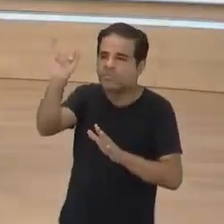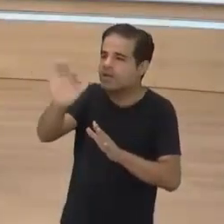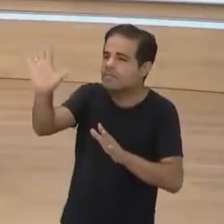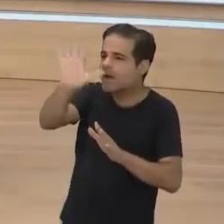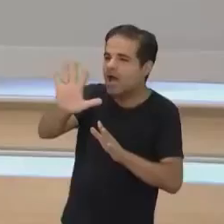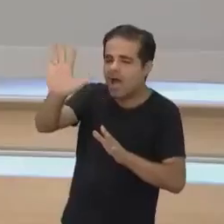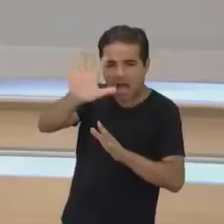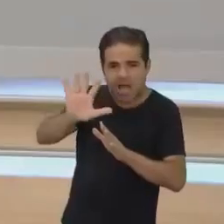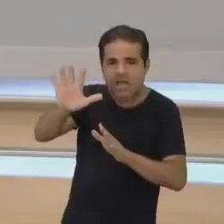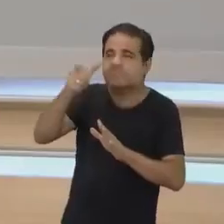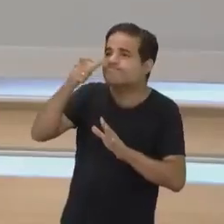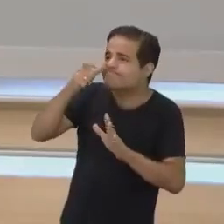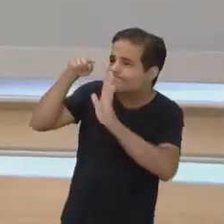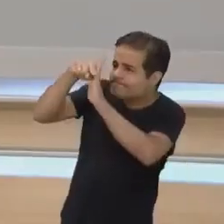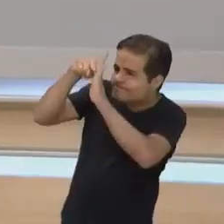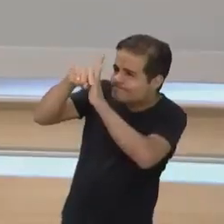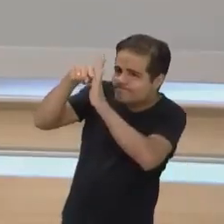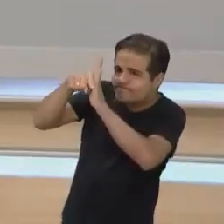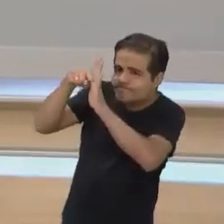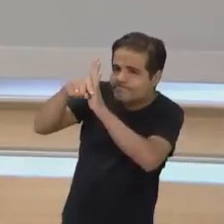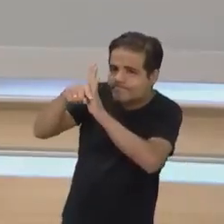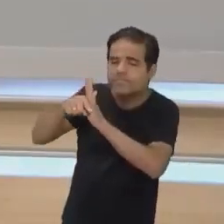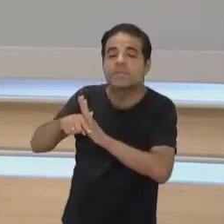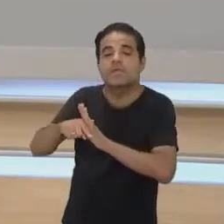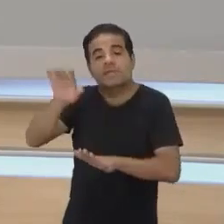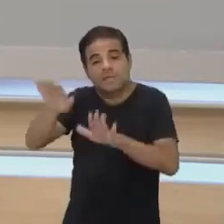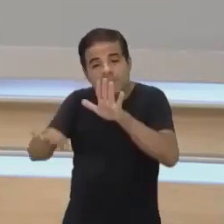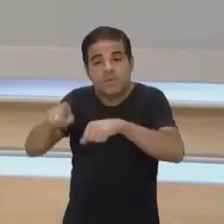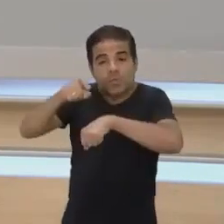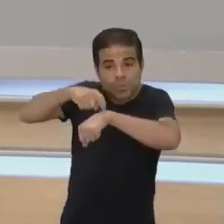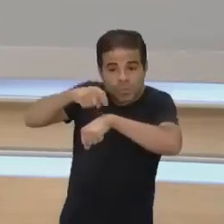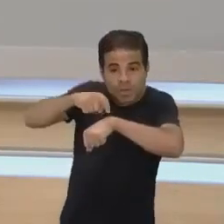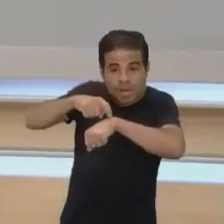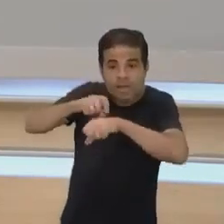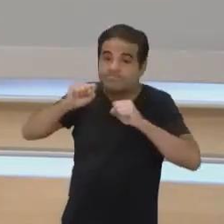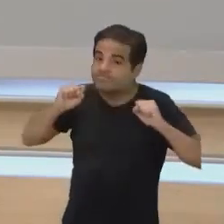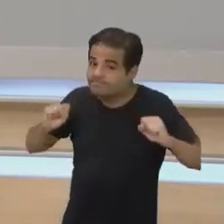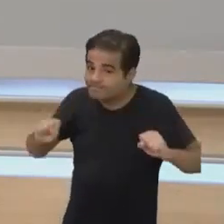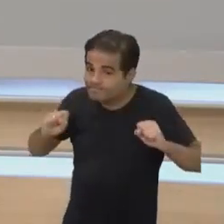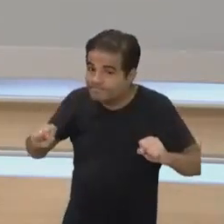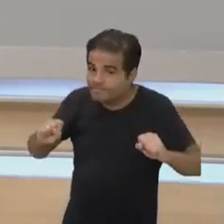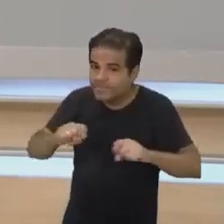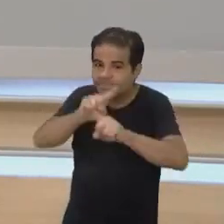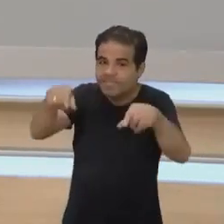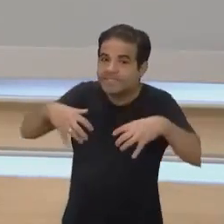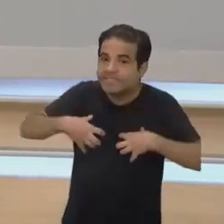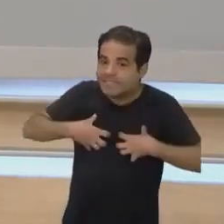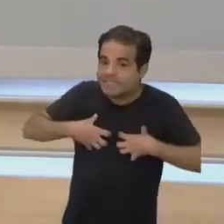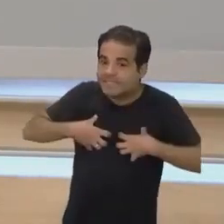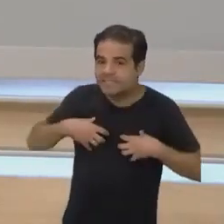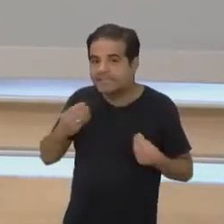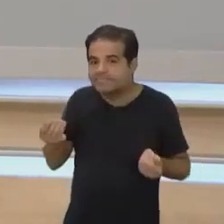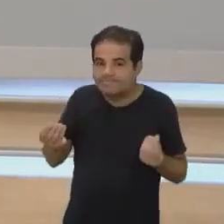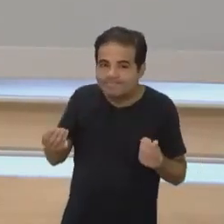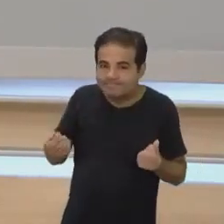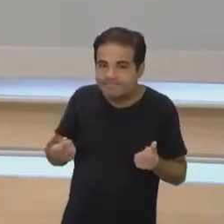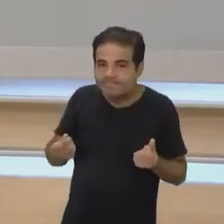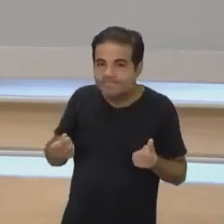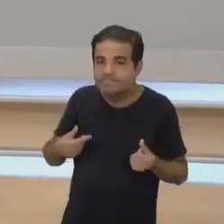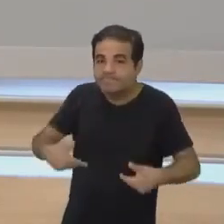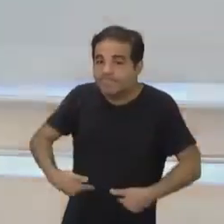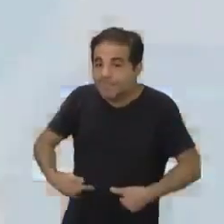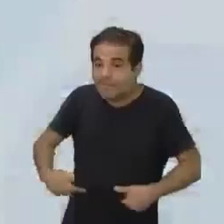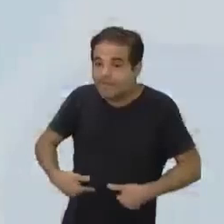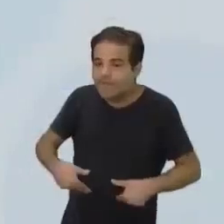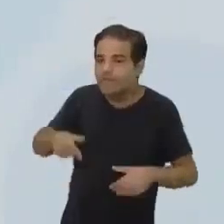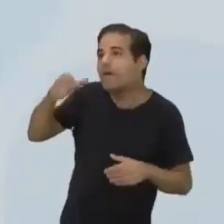imagem para analisar, né? Então, dependendo do horário aí, pode ser que vocês sintam apetite,